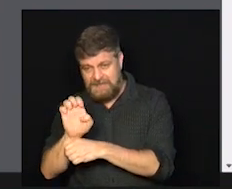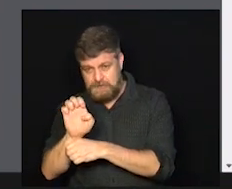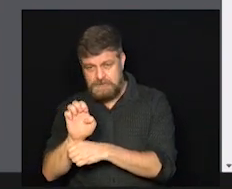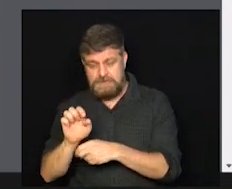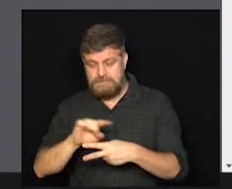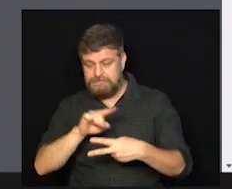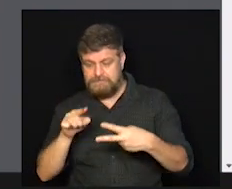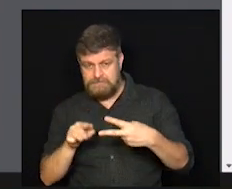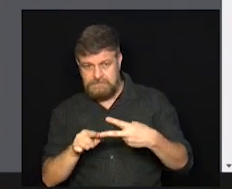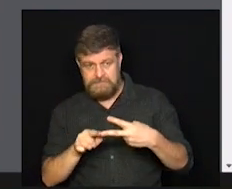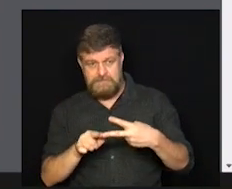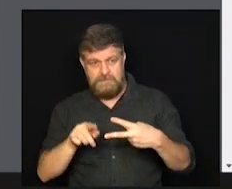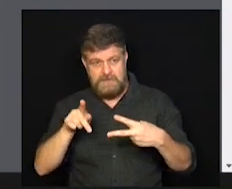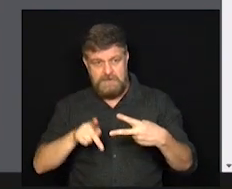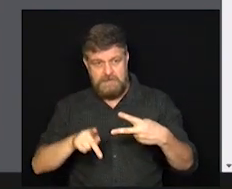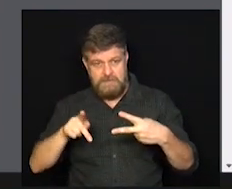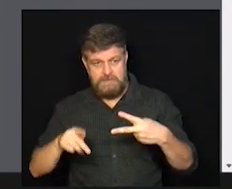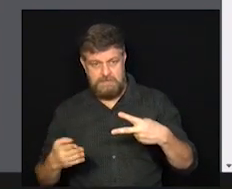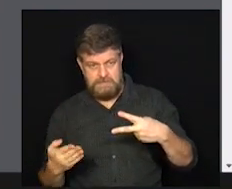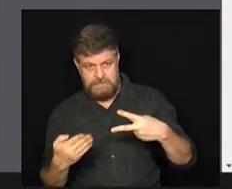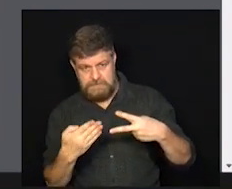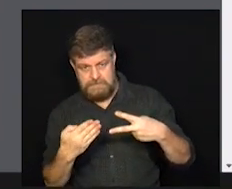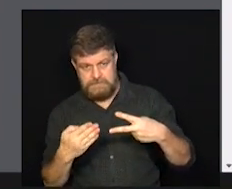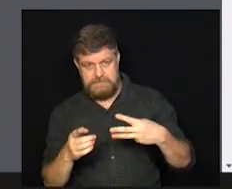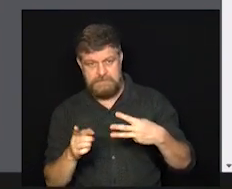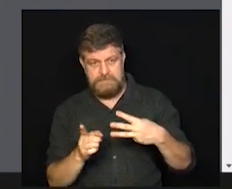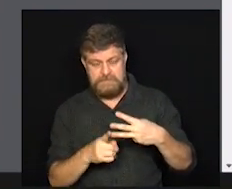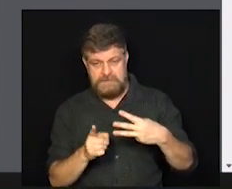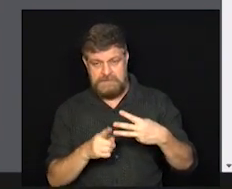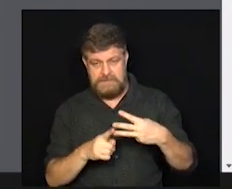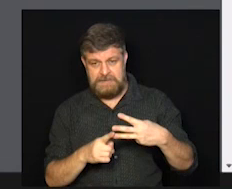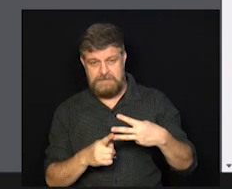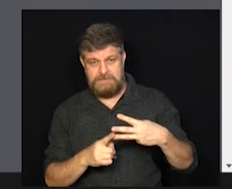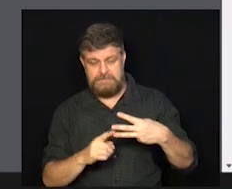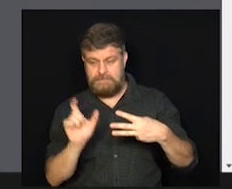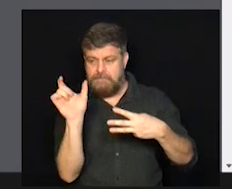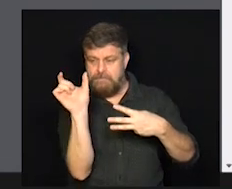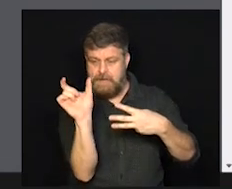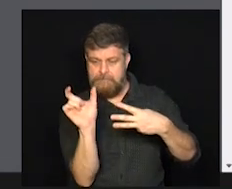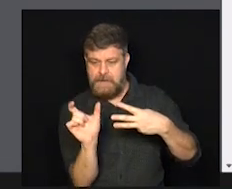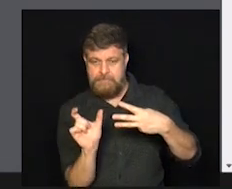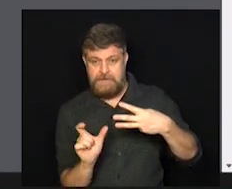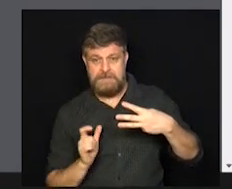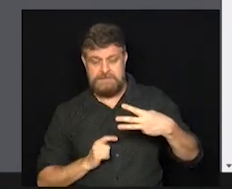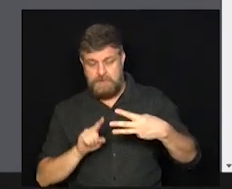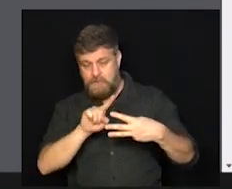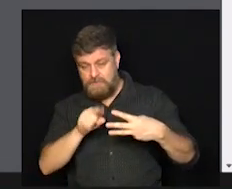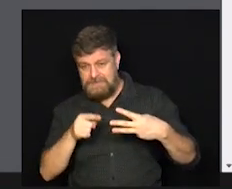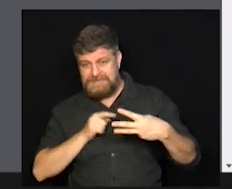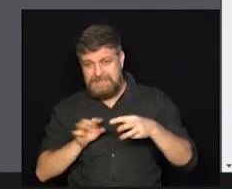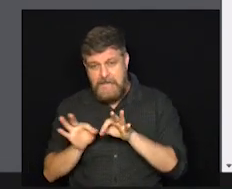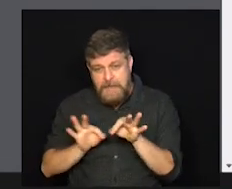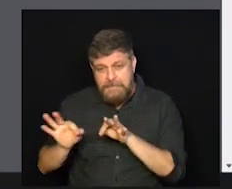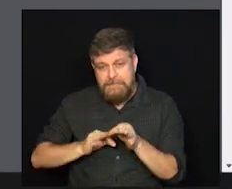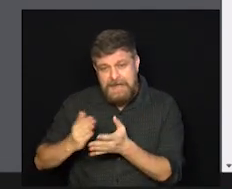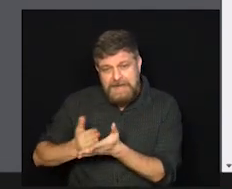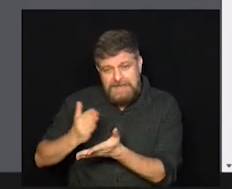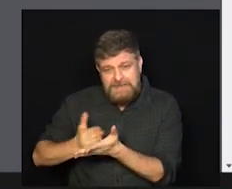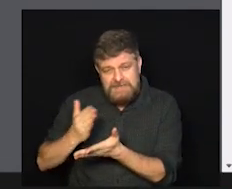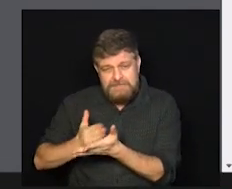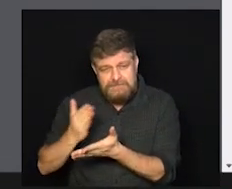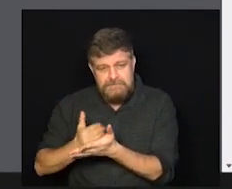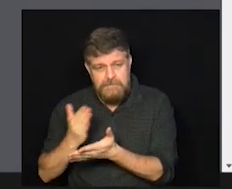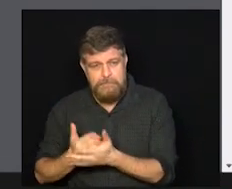com o professor Arnaldo, Antônia Alzenira, a Rosana, se eu não me engano, aqui do satélite